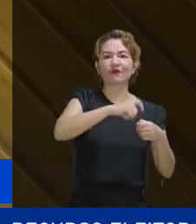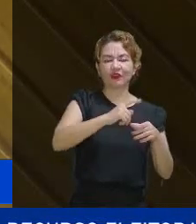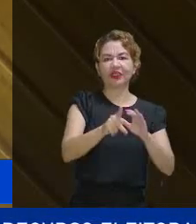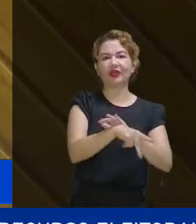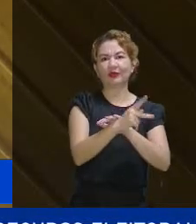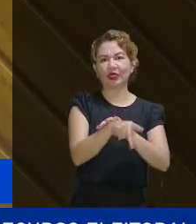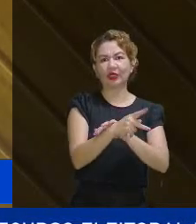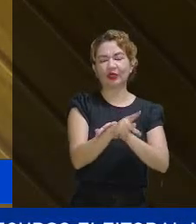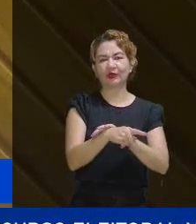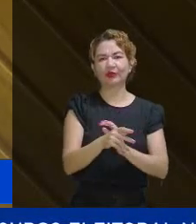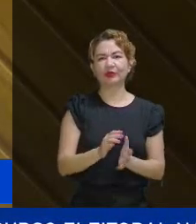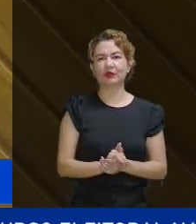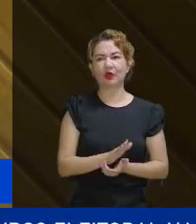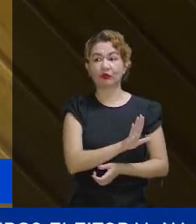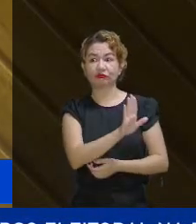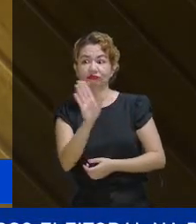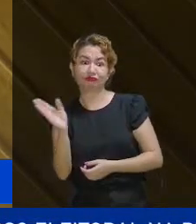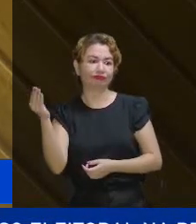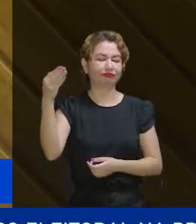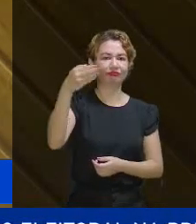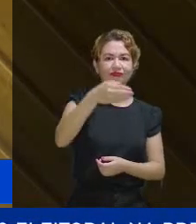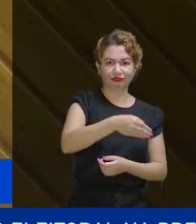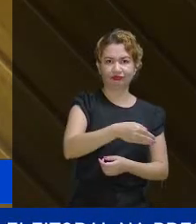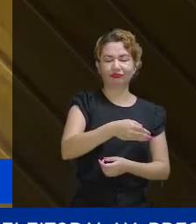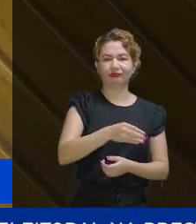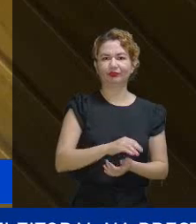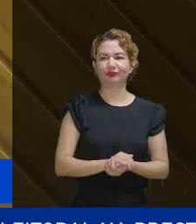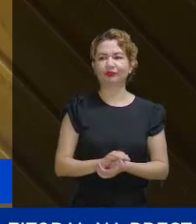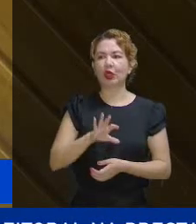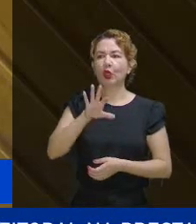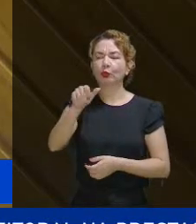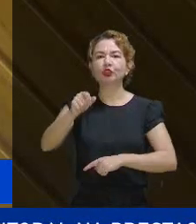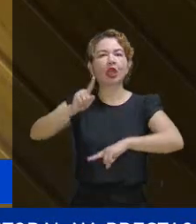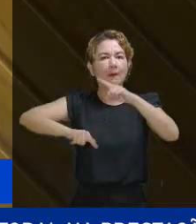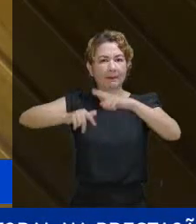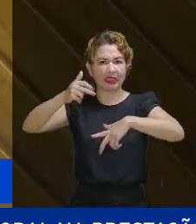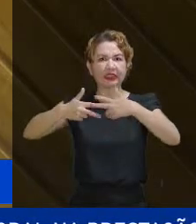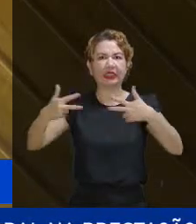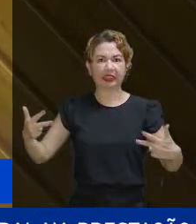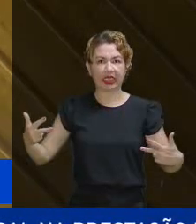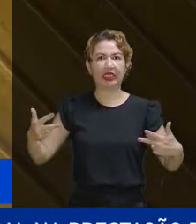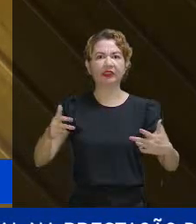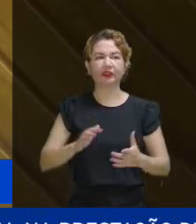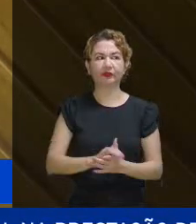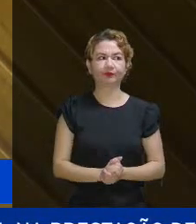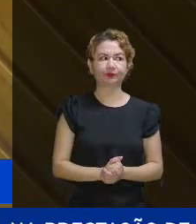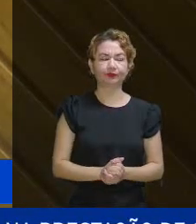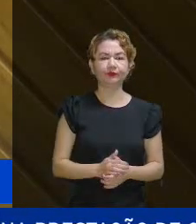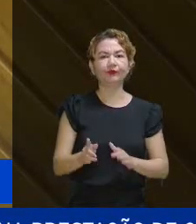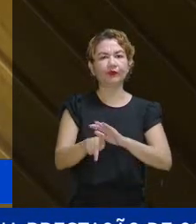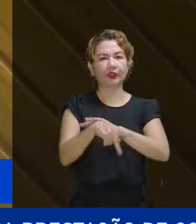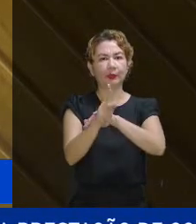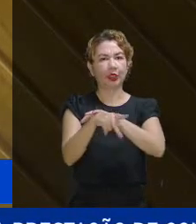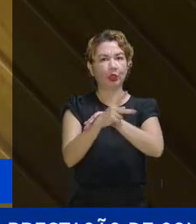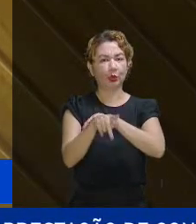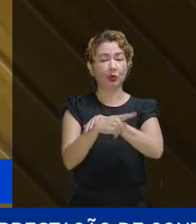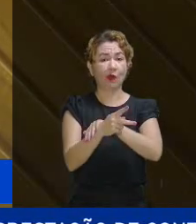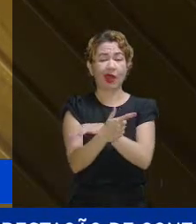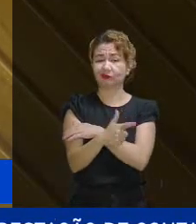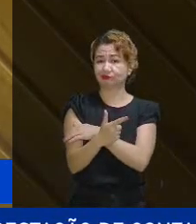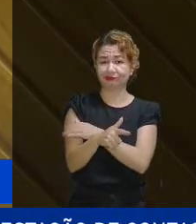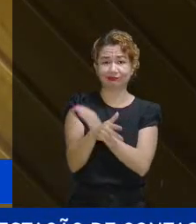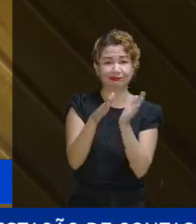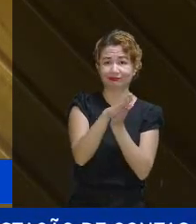aí o gasto com uma vinda em Macapá para vir buscar um material de propaganda que no município de Pracuúba não